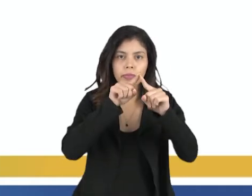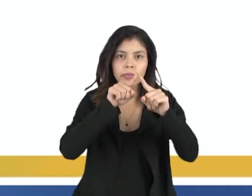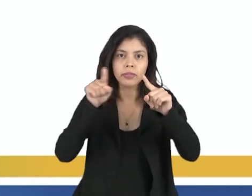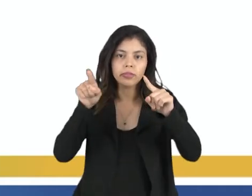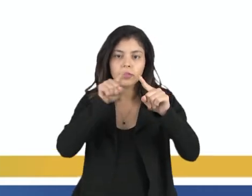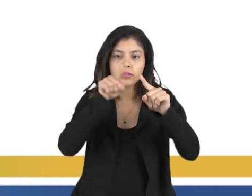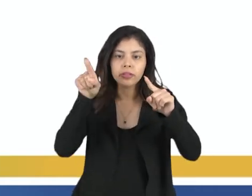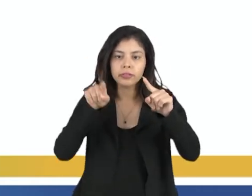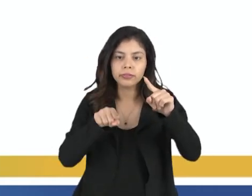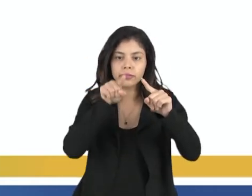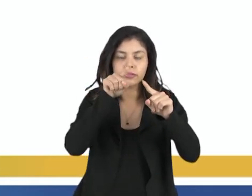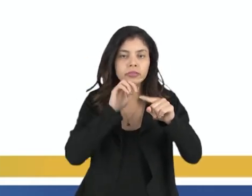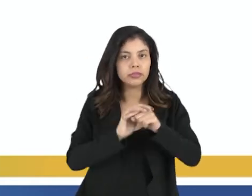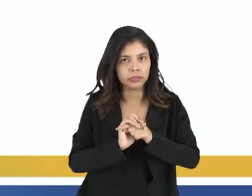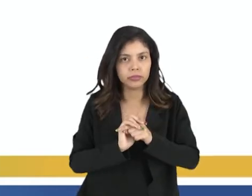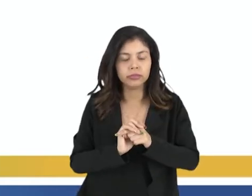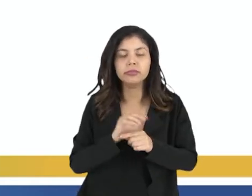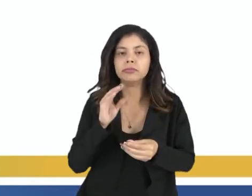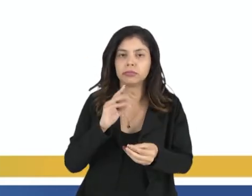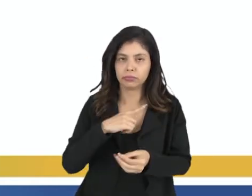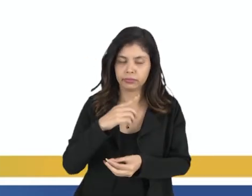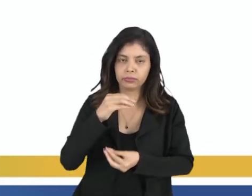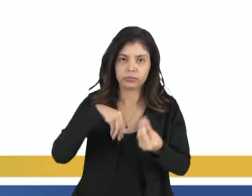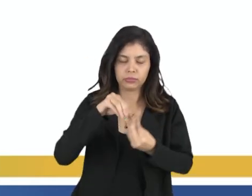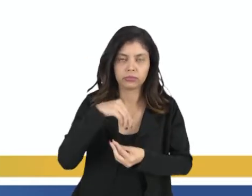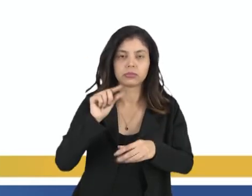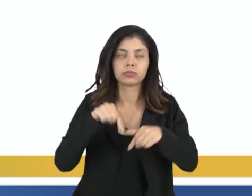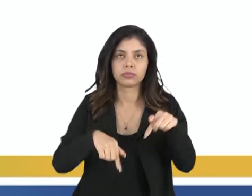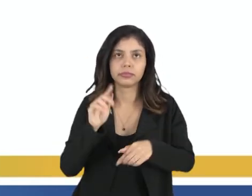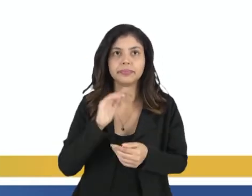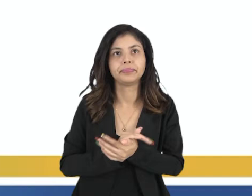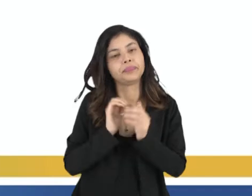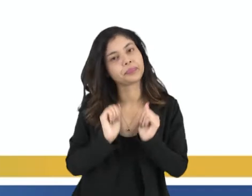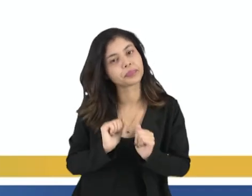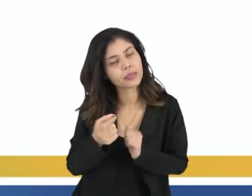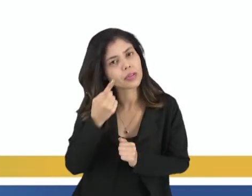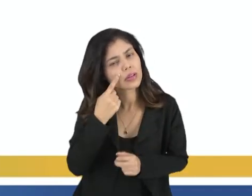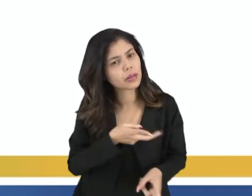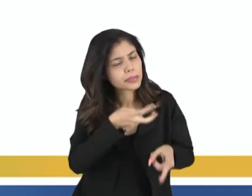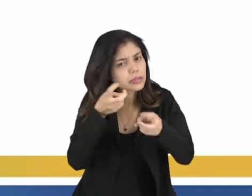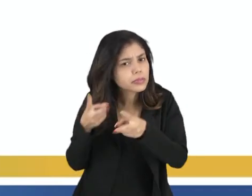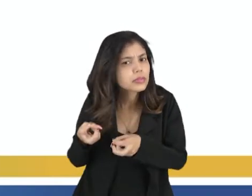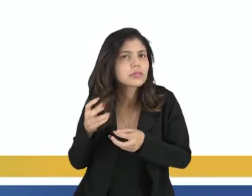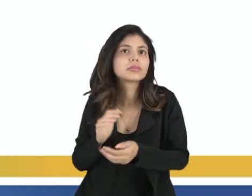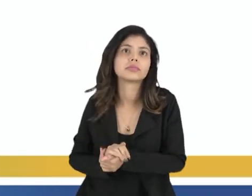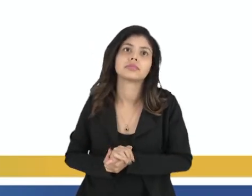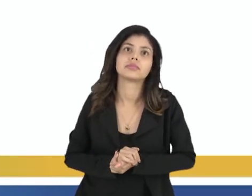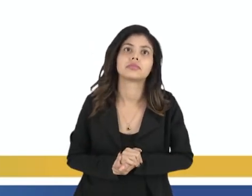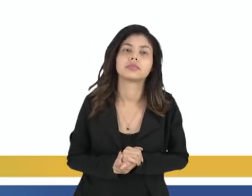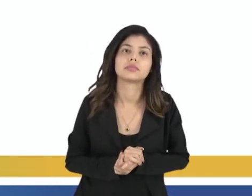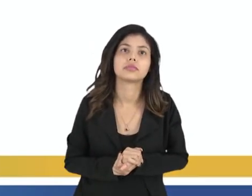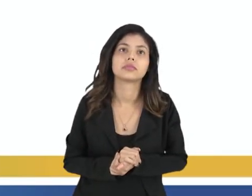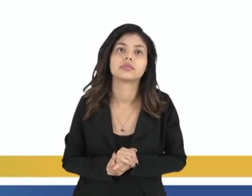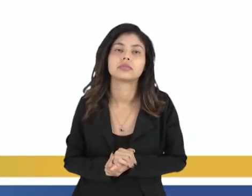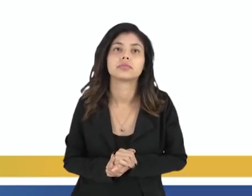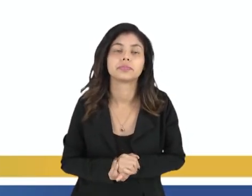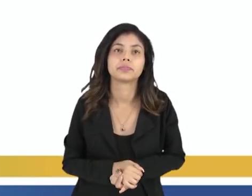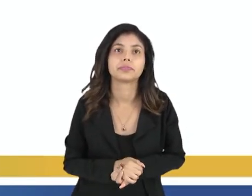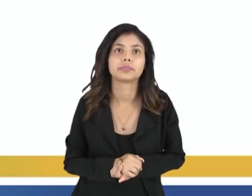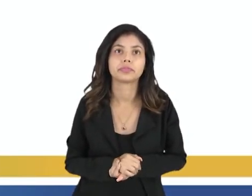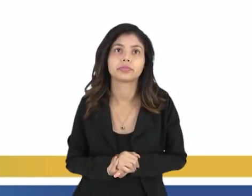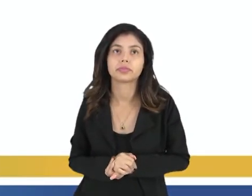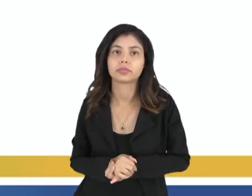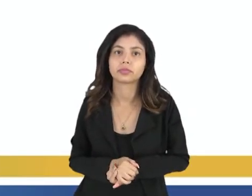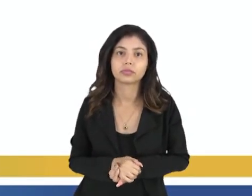que nós temos uma reação química. Então, o que a gente pode observar aqui? Nós temos